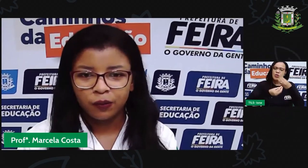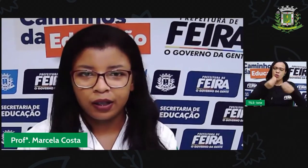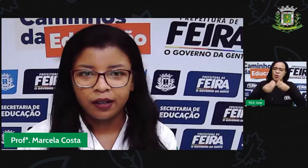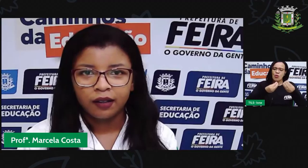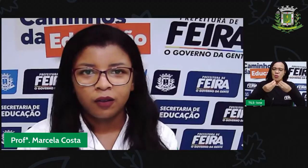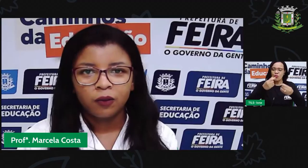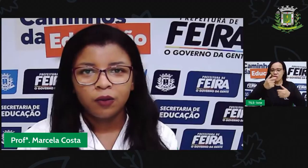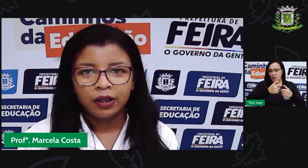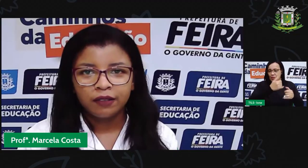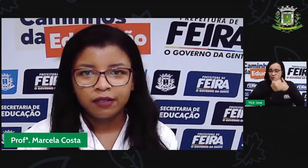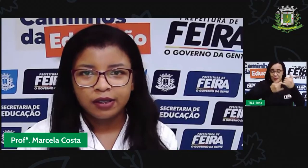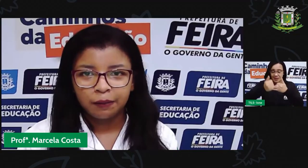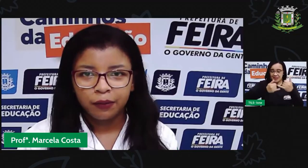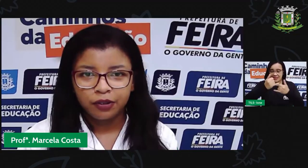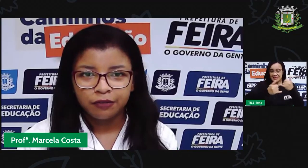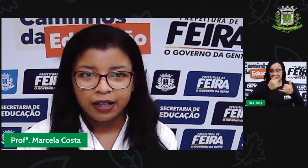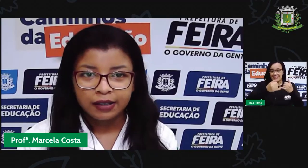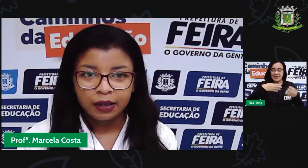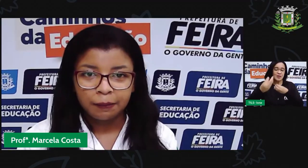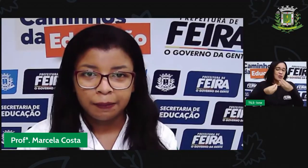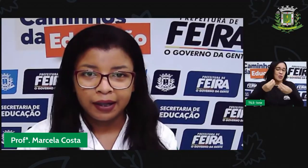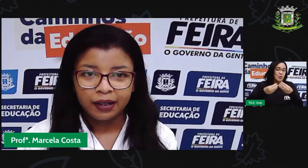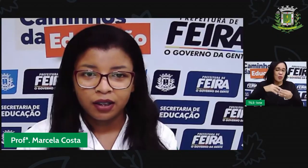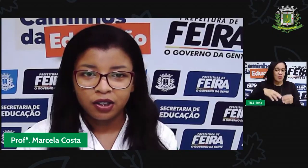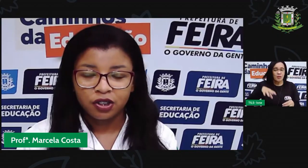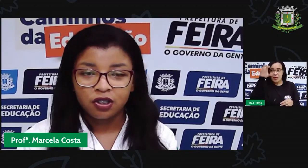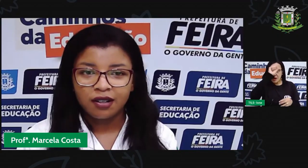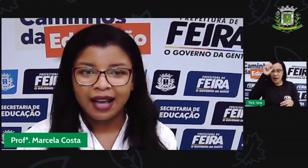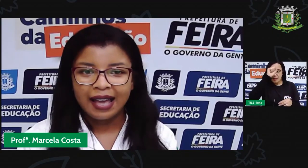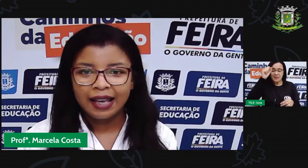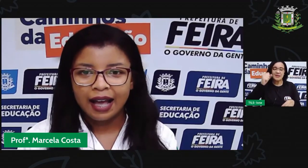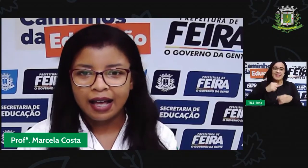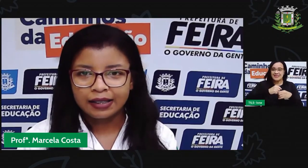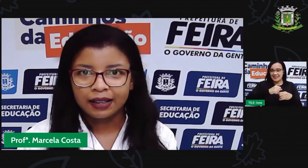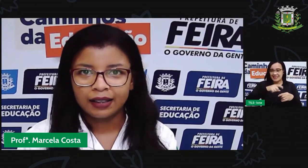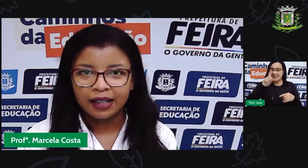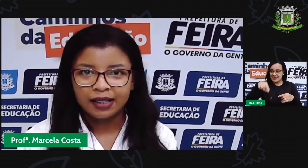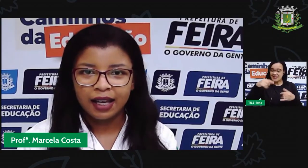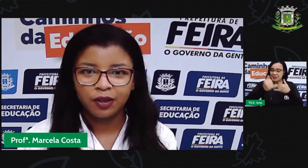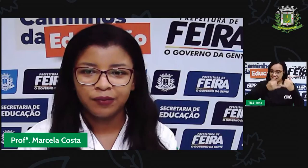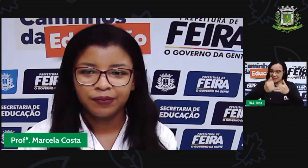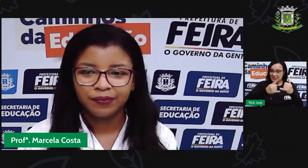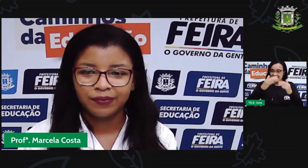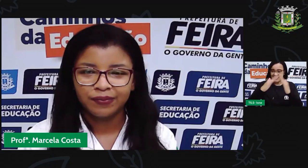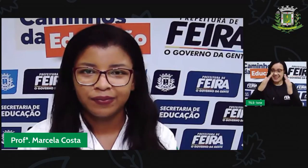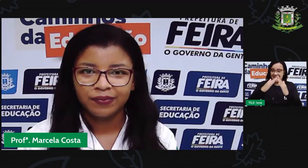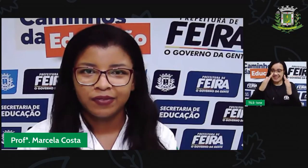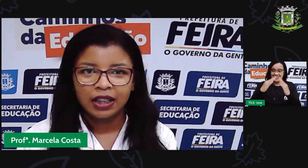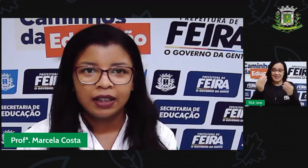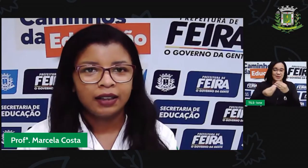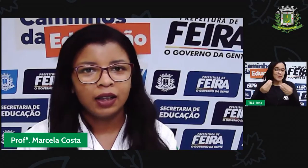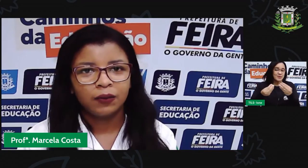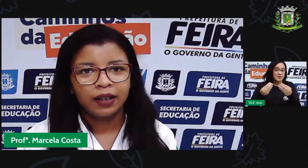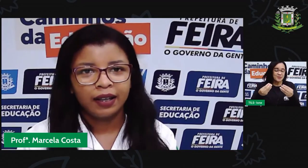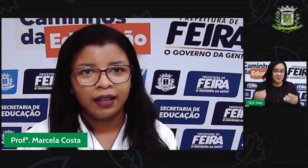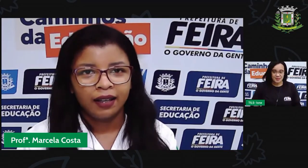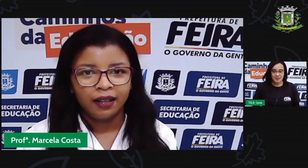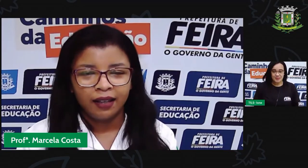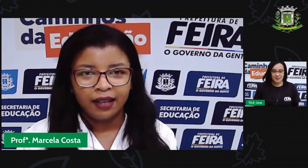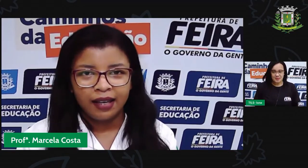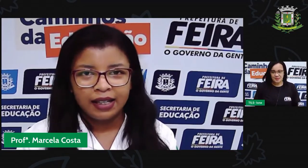junto com seus colegas, com seus familiares, tá certo? Eu vou acessar o jogo agora, para que a gente